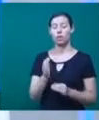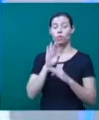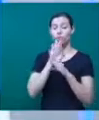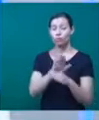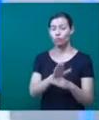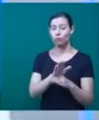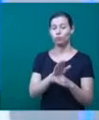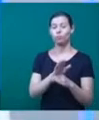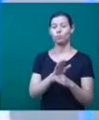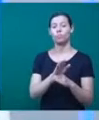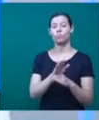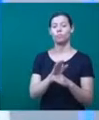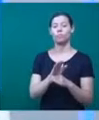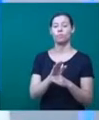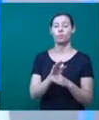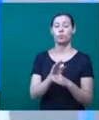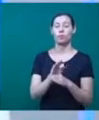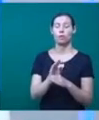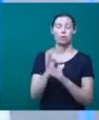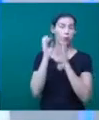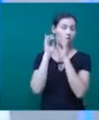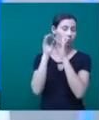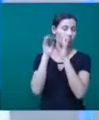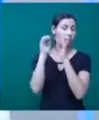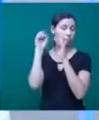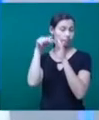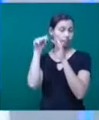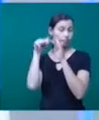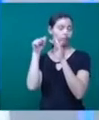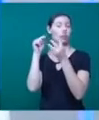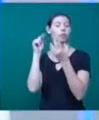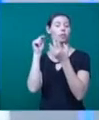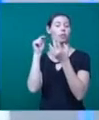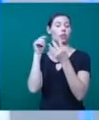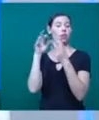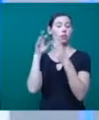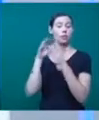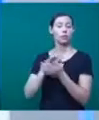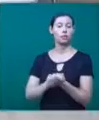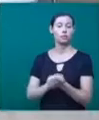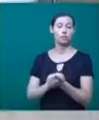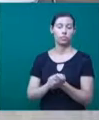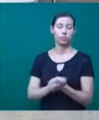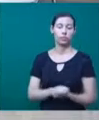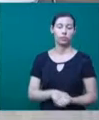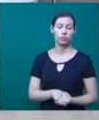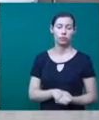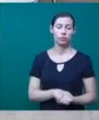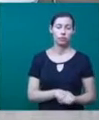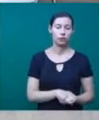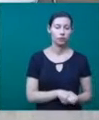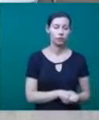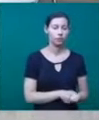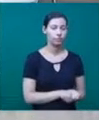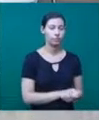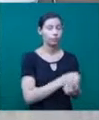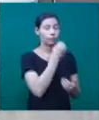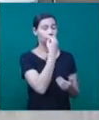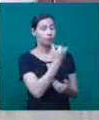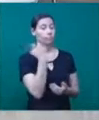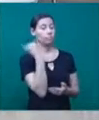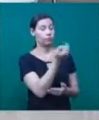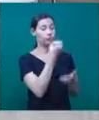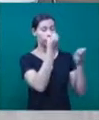medicações mais recentes, né, mais específicas para o tratamento crônico. Olha só, doutor Vinícius, é muito importante a gente falar mais sobre o